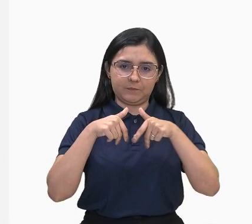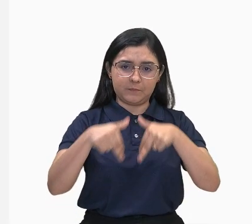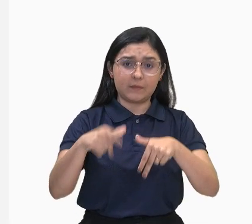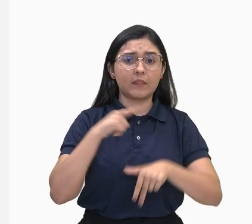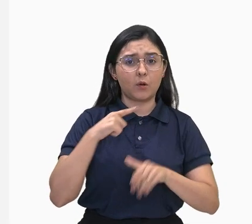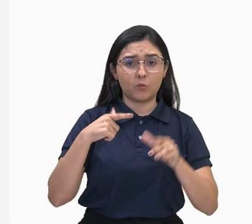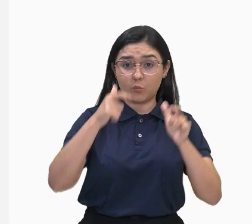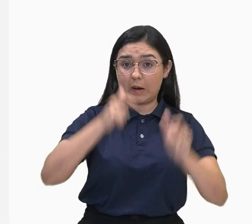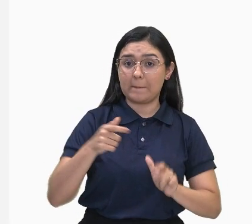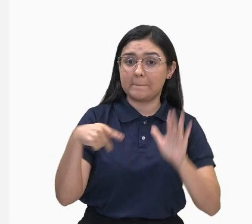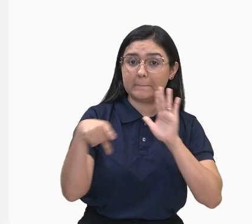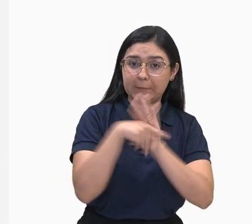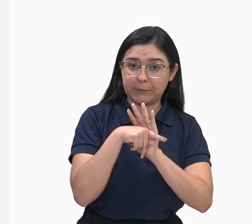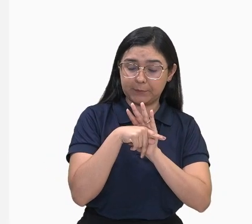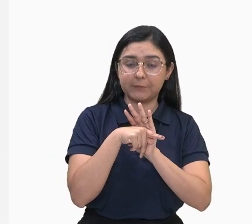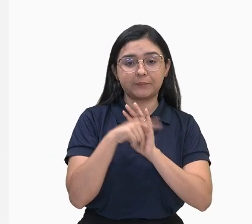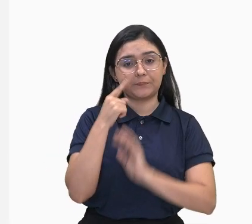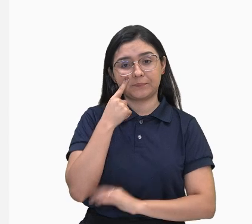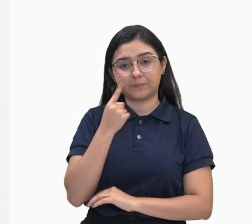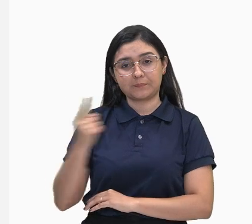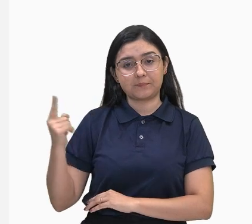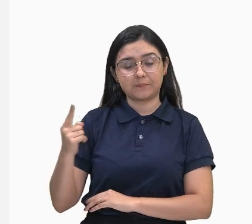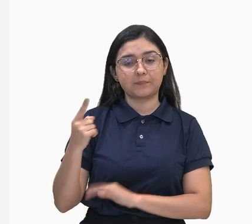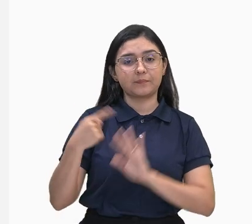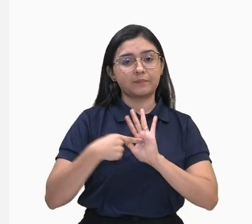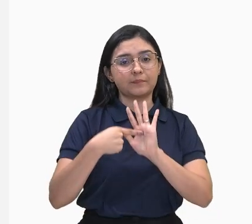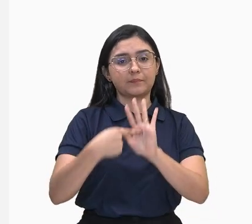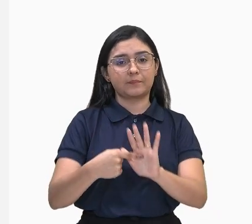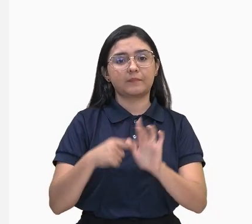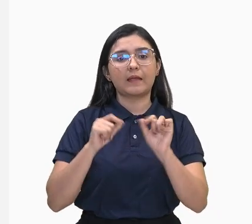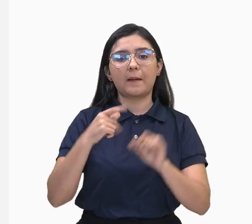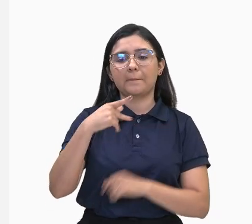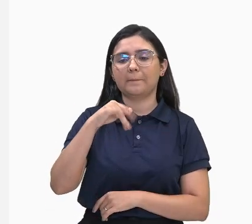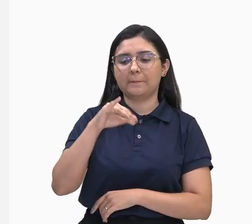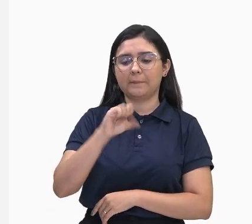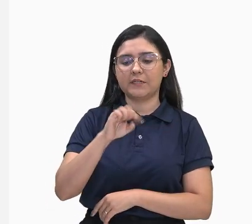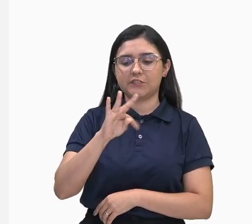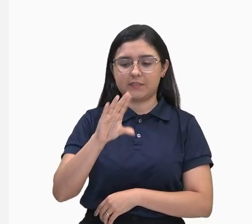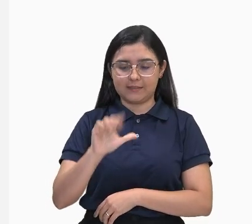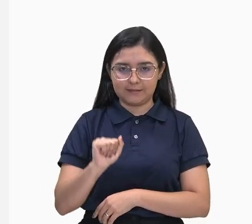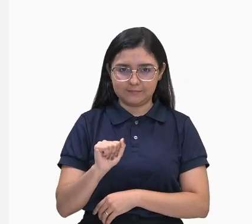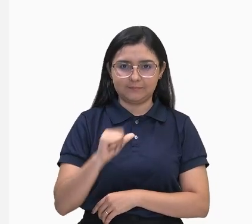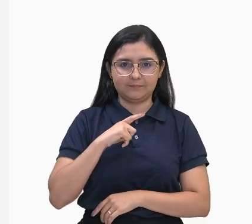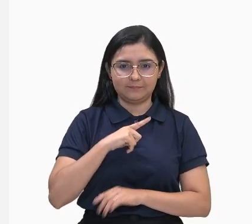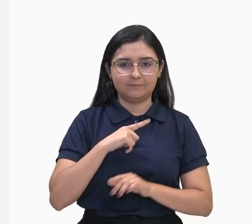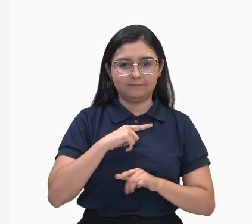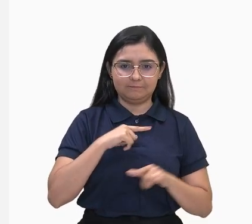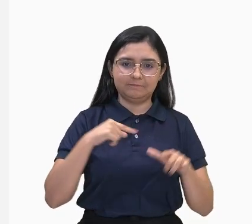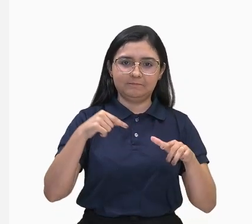específico, e aí apresento a vocês a pista de atletismo, né? Nós vamos ter ali